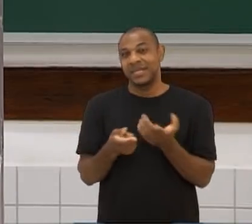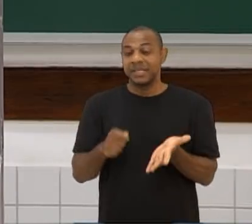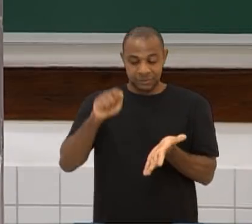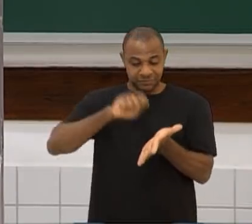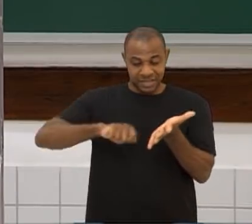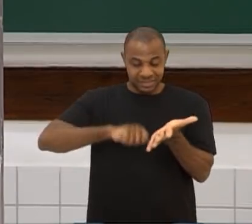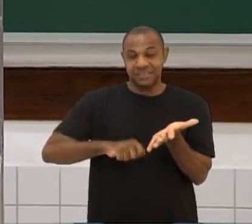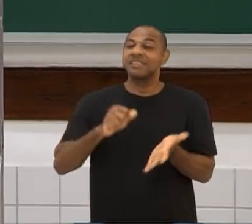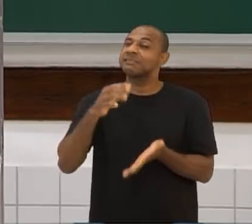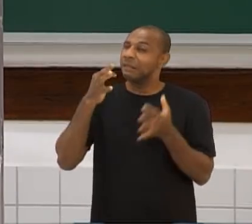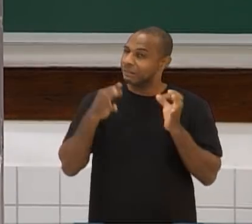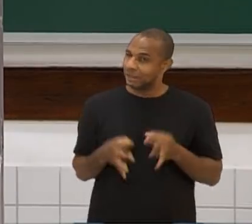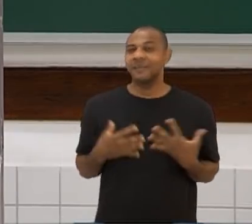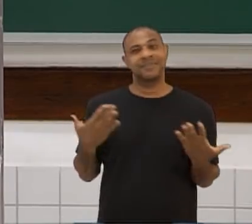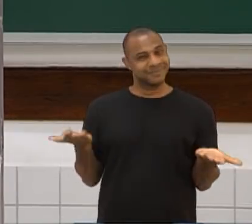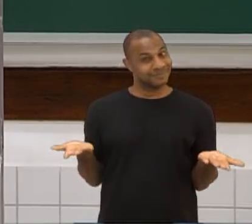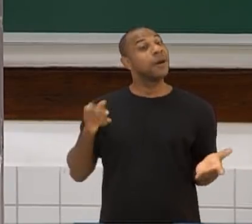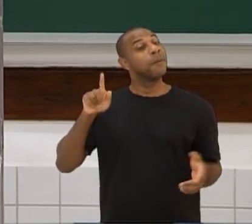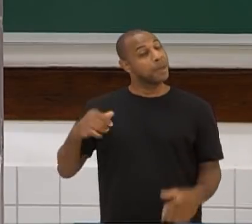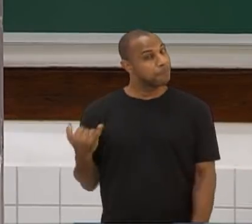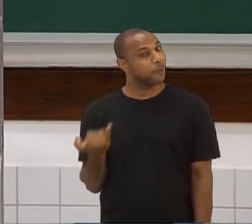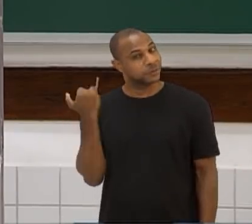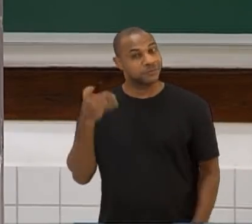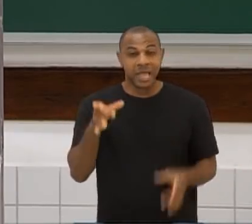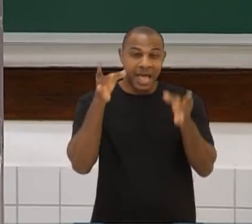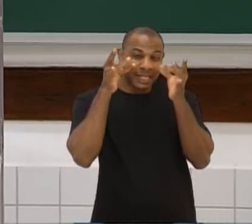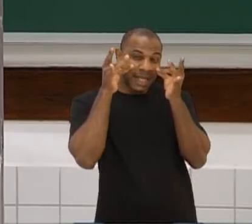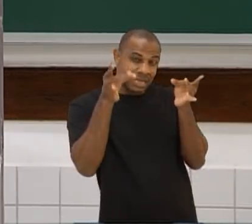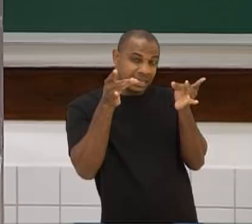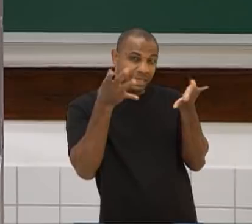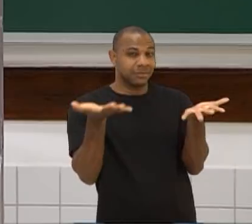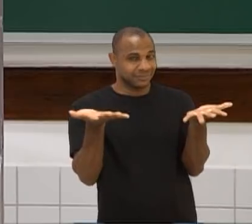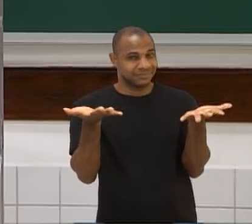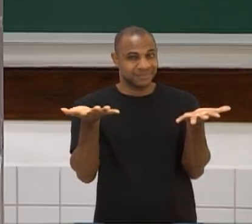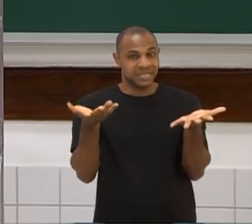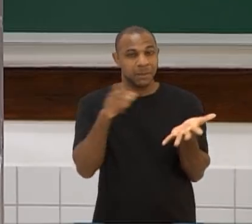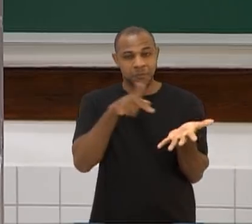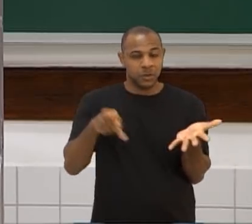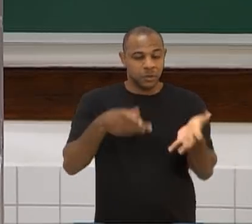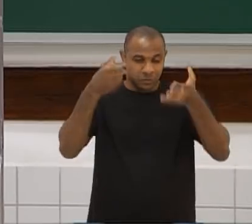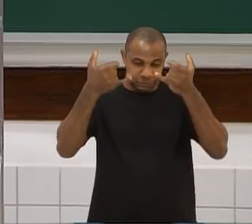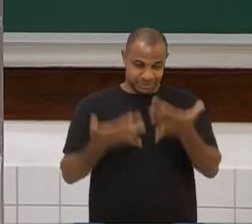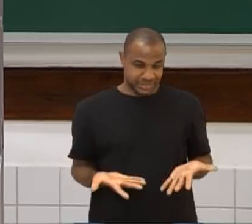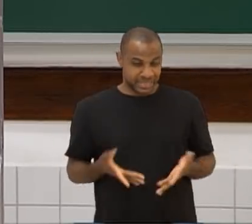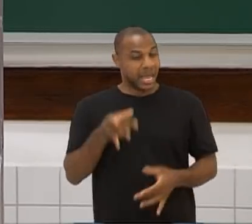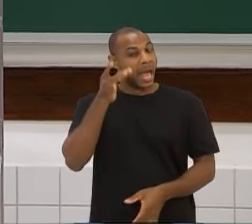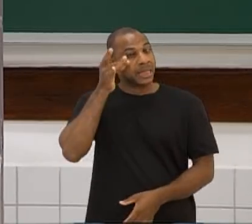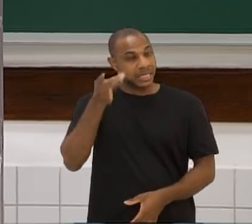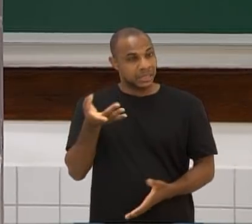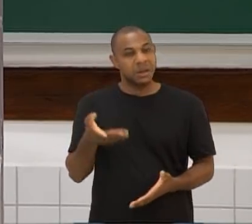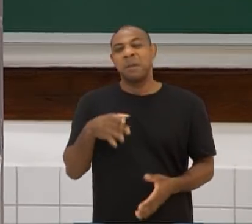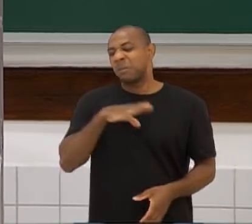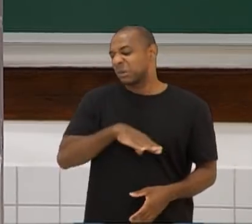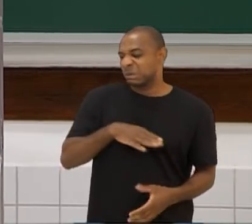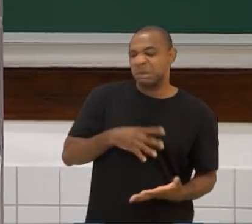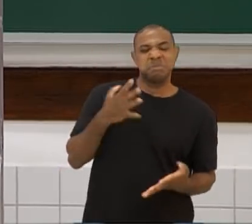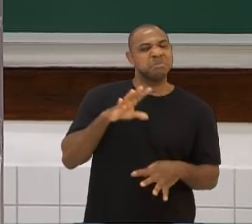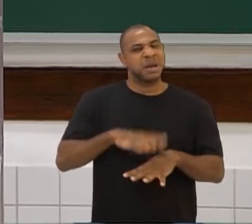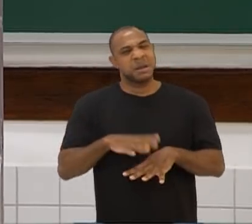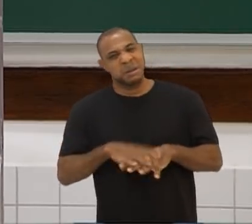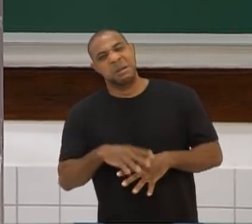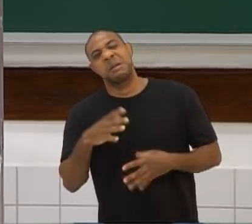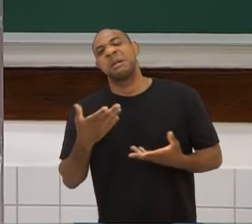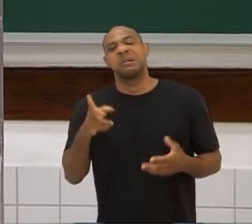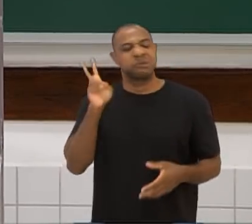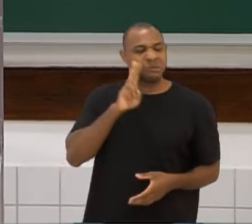está certo. Por isso a importância de prestar atenção em tudo que a professora fala. seja professora de português, de matemática, de ciência,